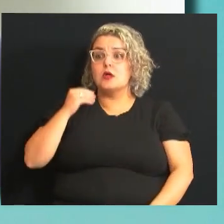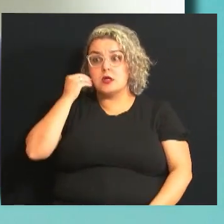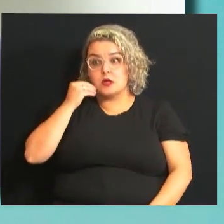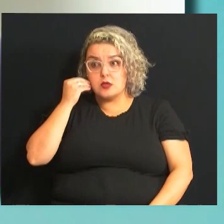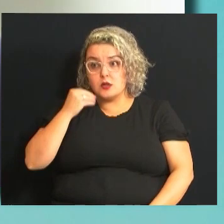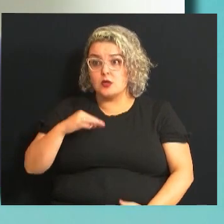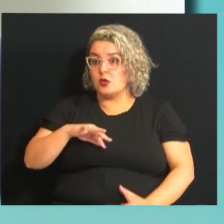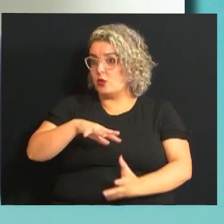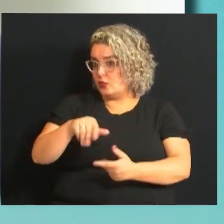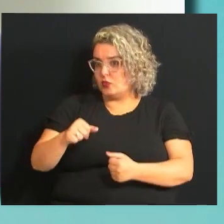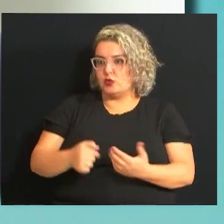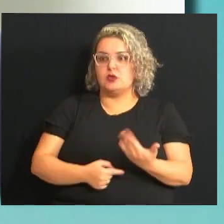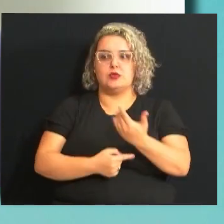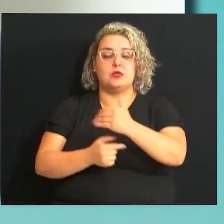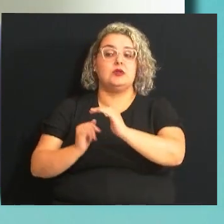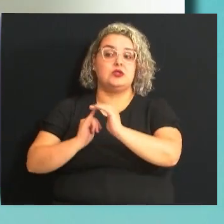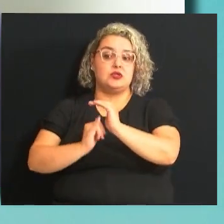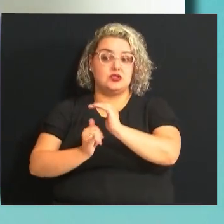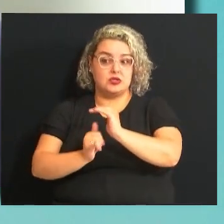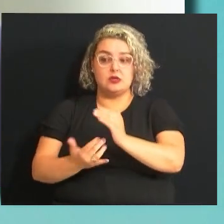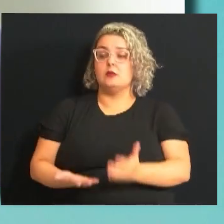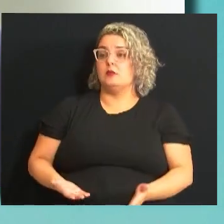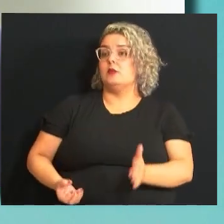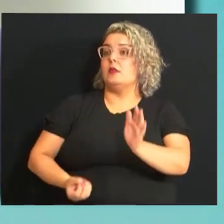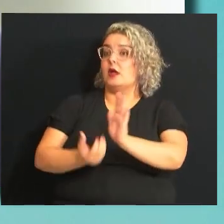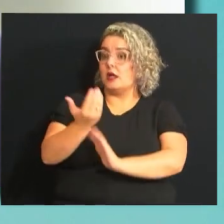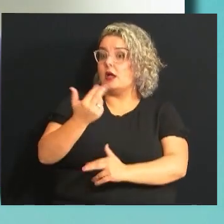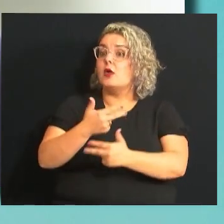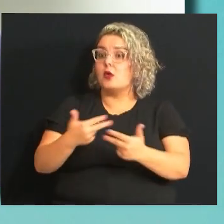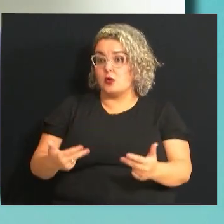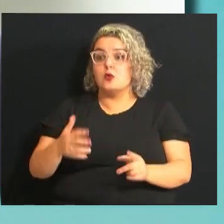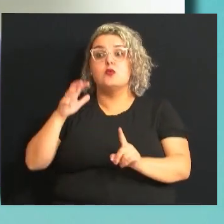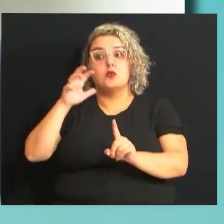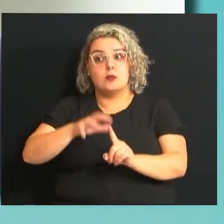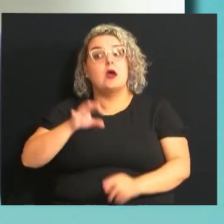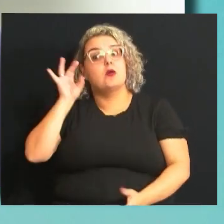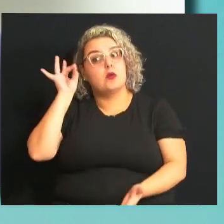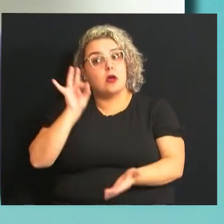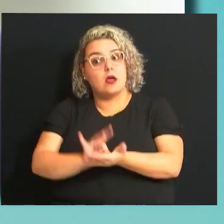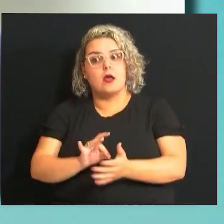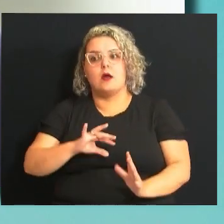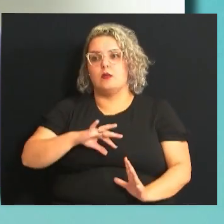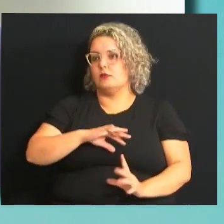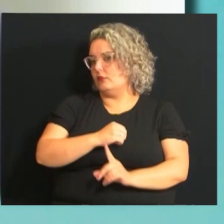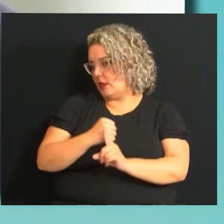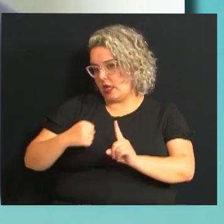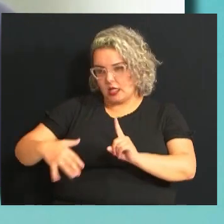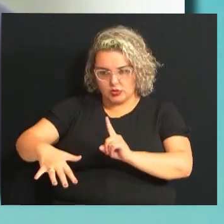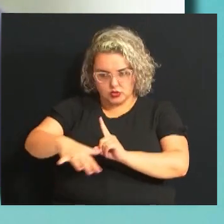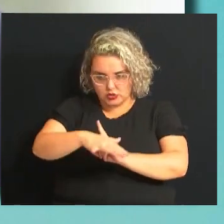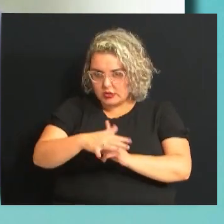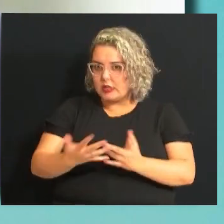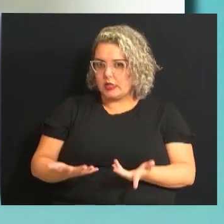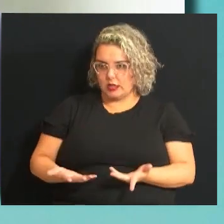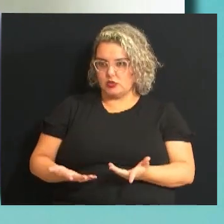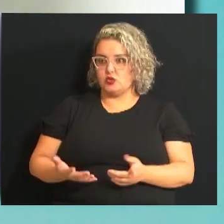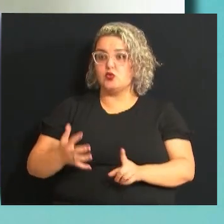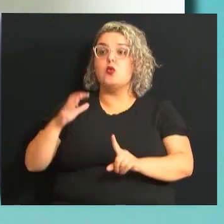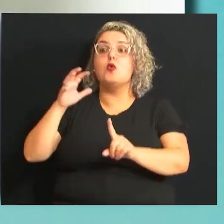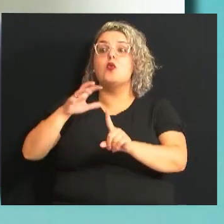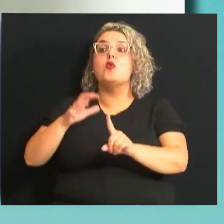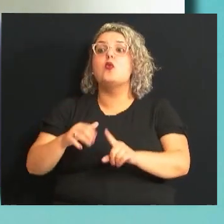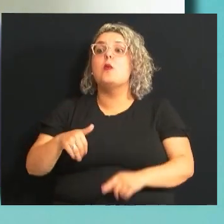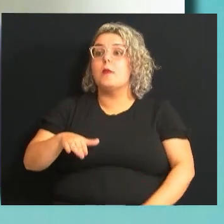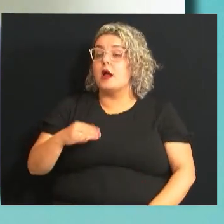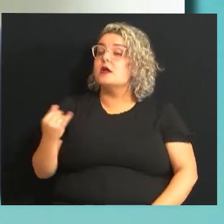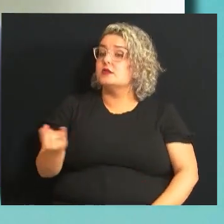a gente vinha se provocando e vinha conversando bastante sobre como a gente podia usar toda a nossa experiência no mundo de tecnologia, no mundo de startups, para criar algo que tivesse um impacto